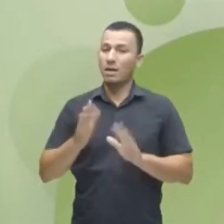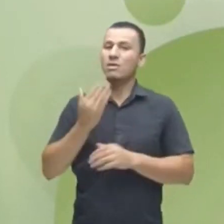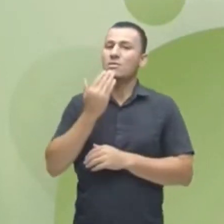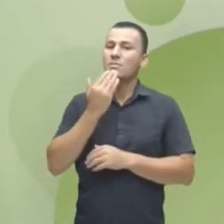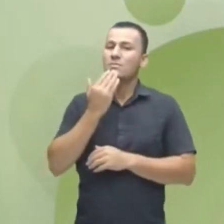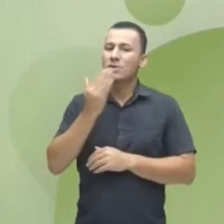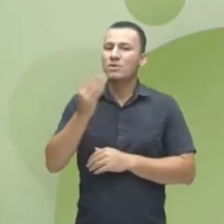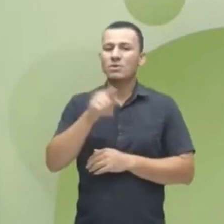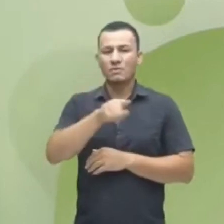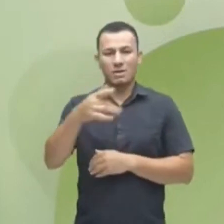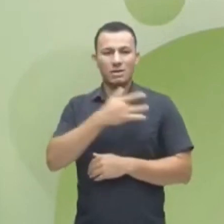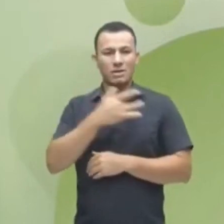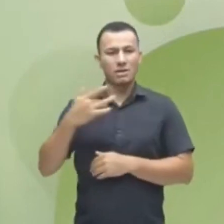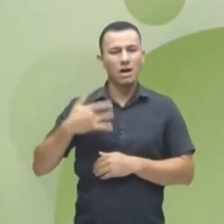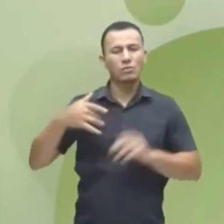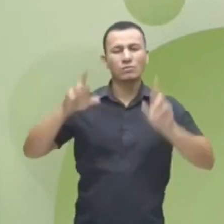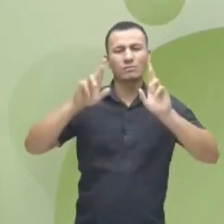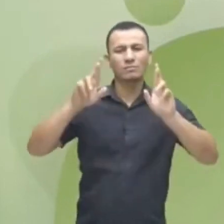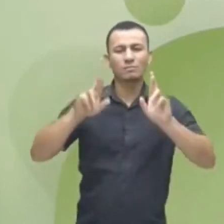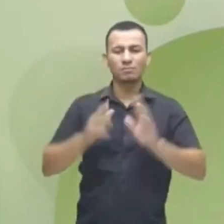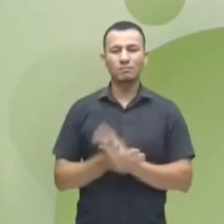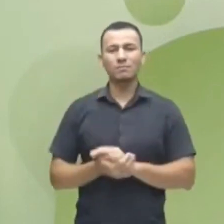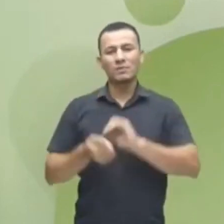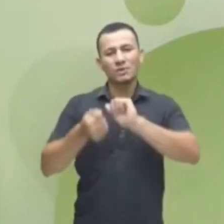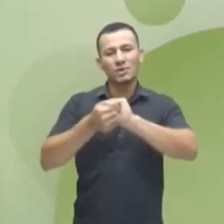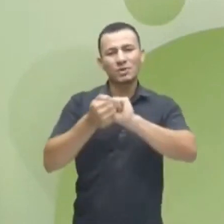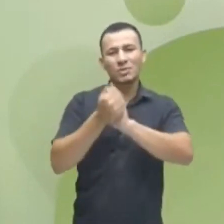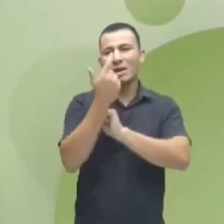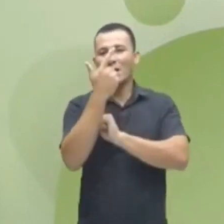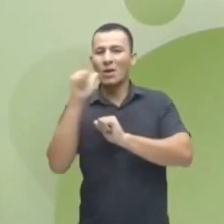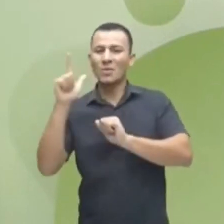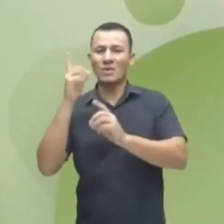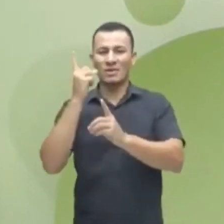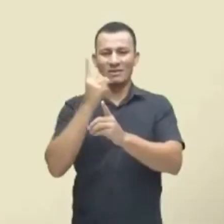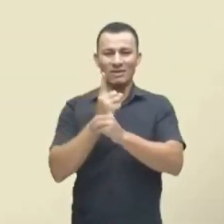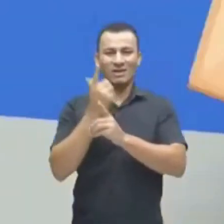com saúde. Eu aguardo vocês na nossa próxima aula.